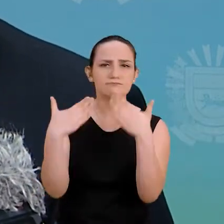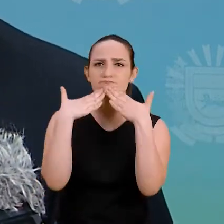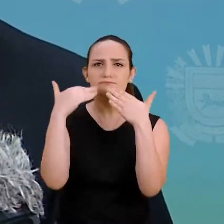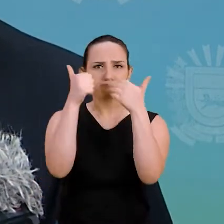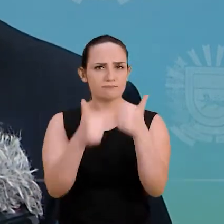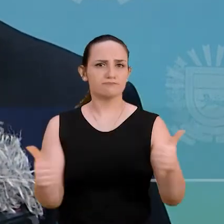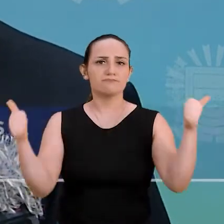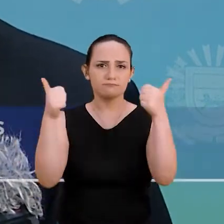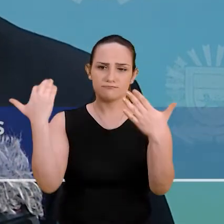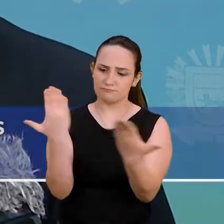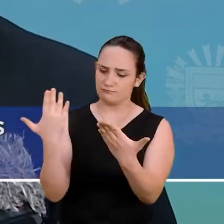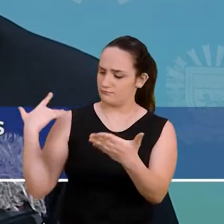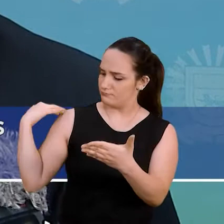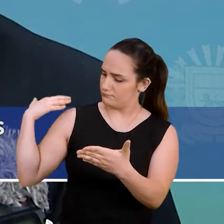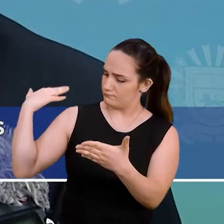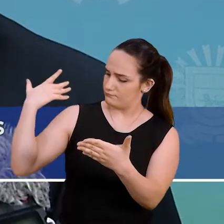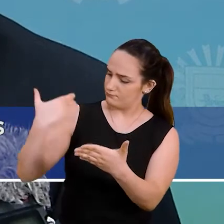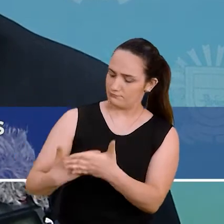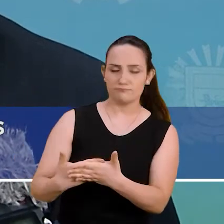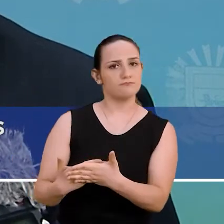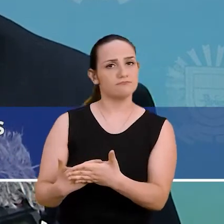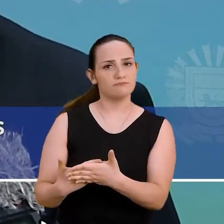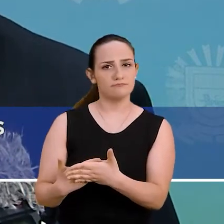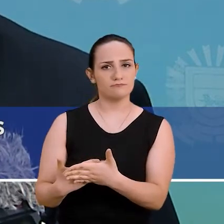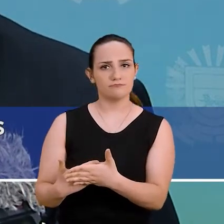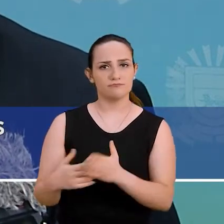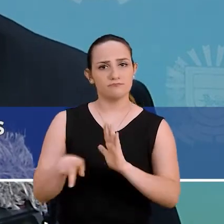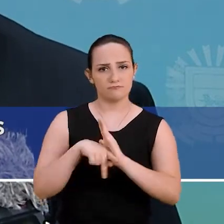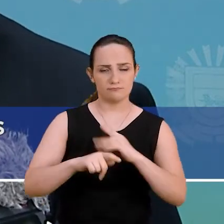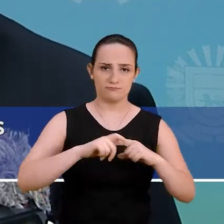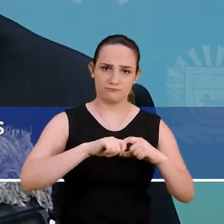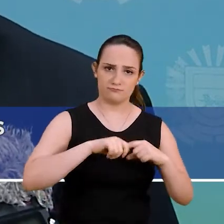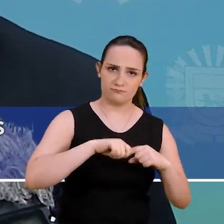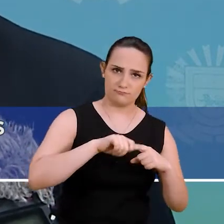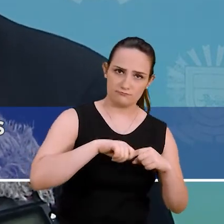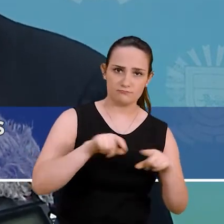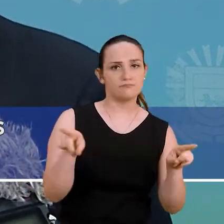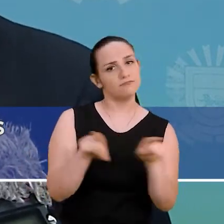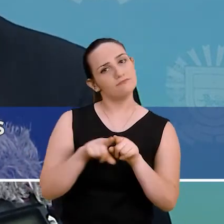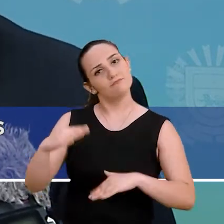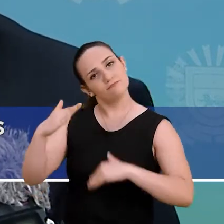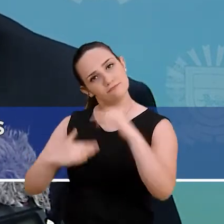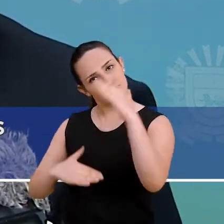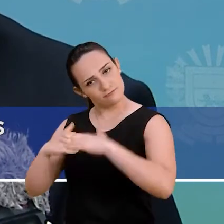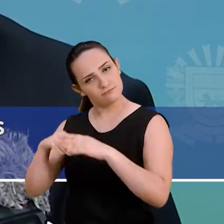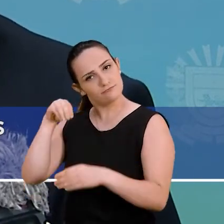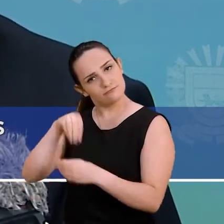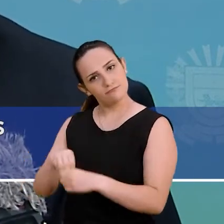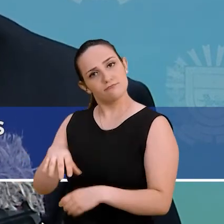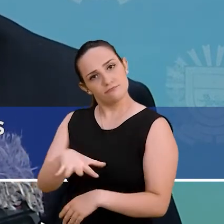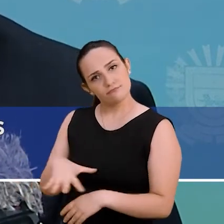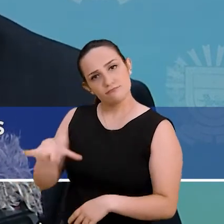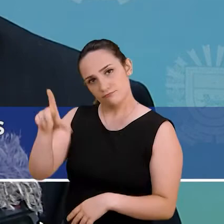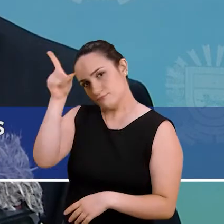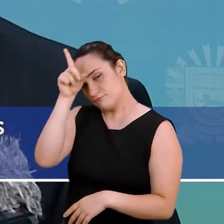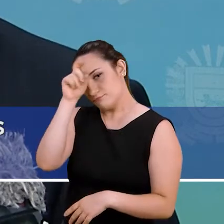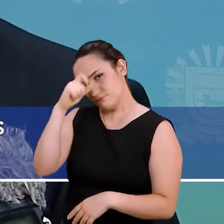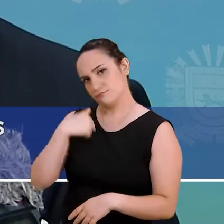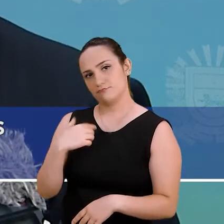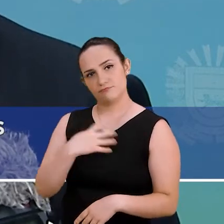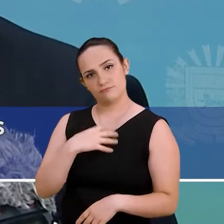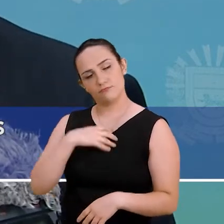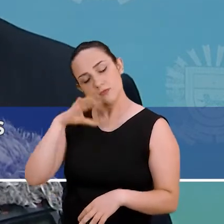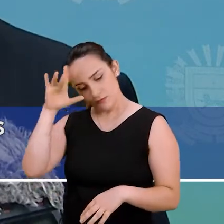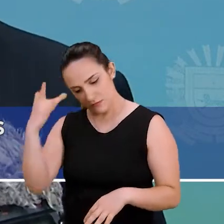esse trajeto nosso ao longo dos anos como docente na área de fisioterapia, como profissional na área assistencial hospitalar,